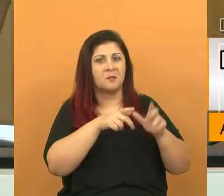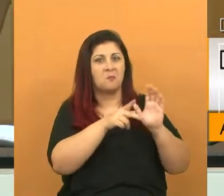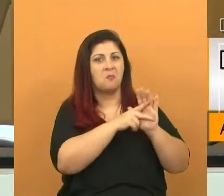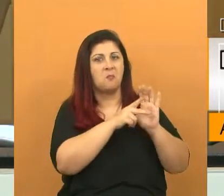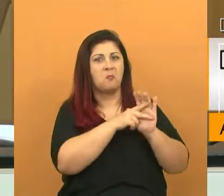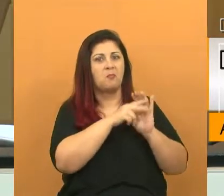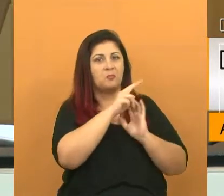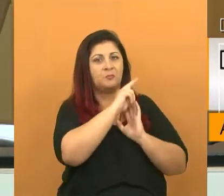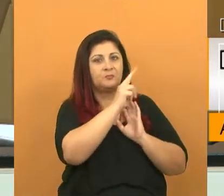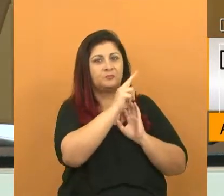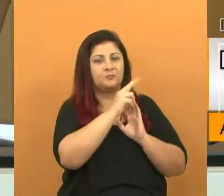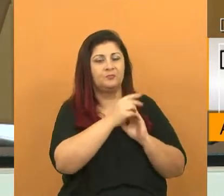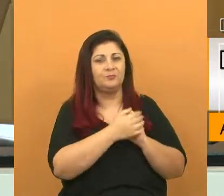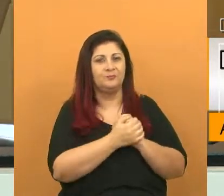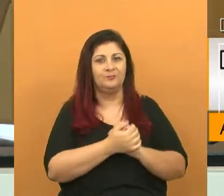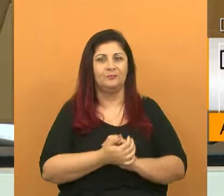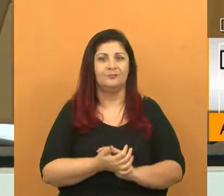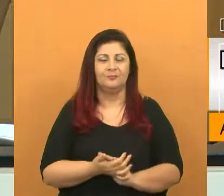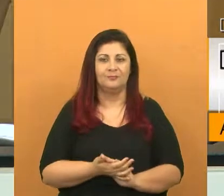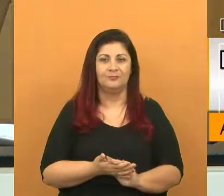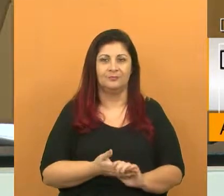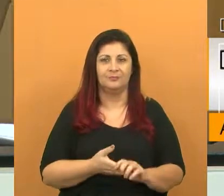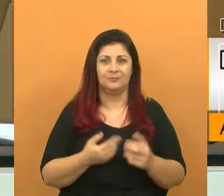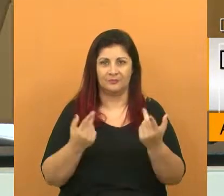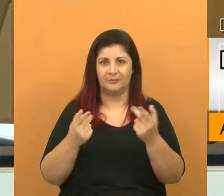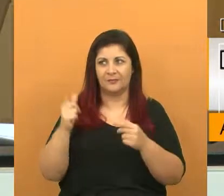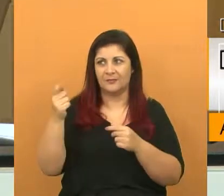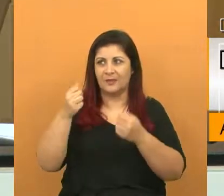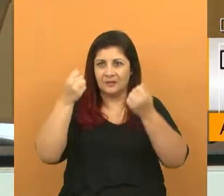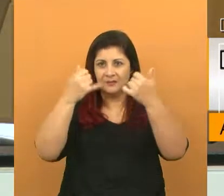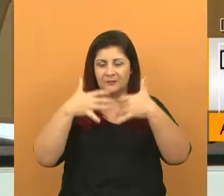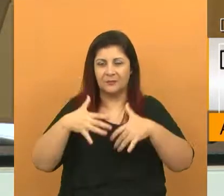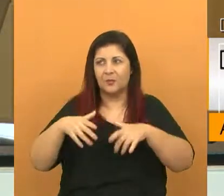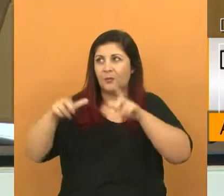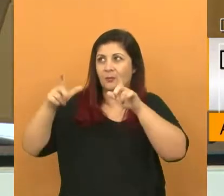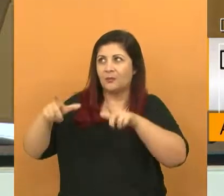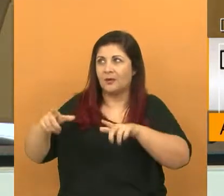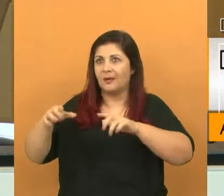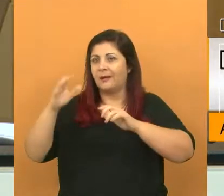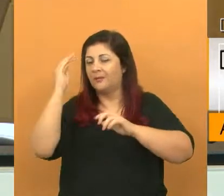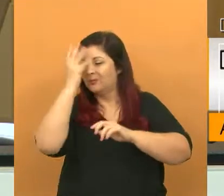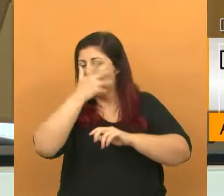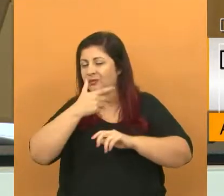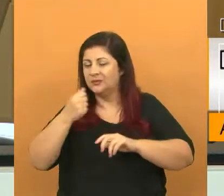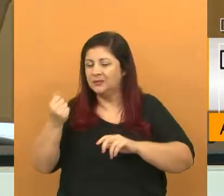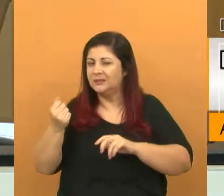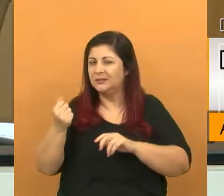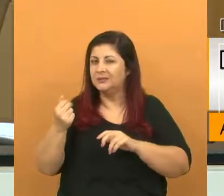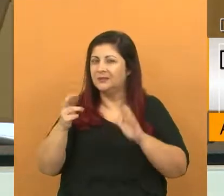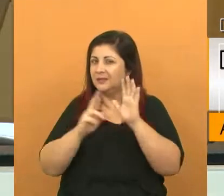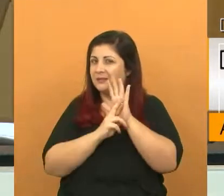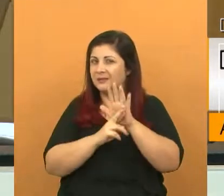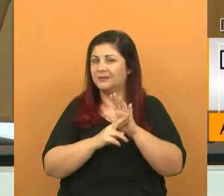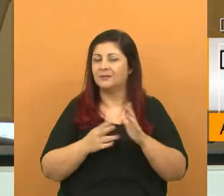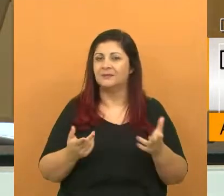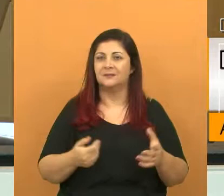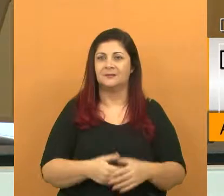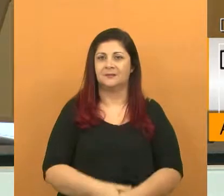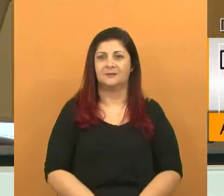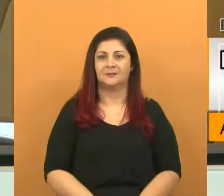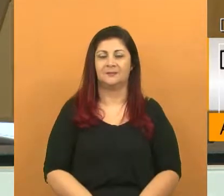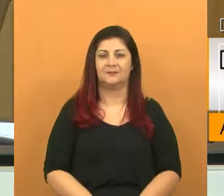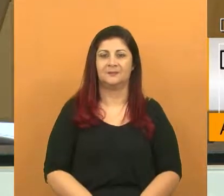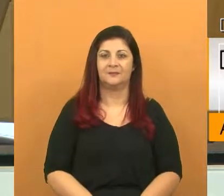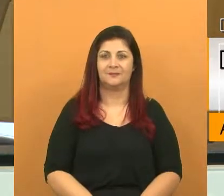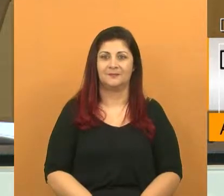do amor é o vereador abel é nos apresentou justificou a apresentação do projeto é